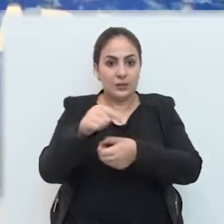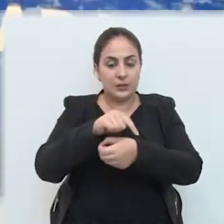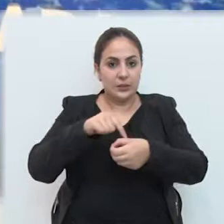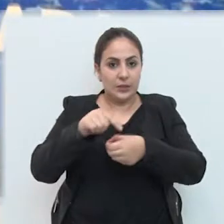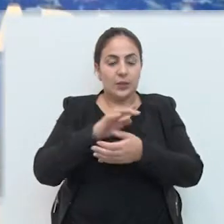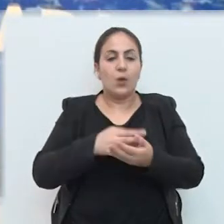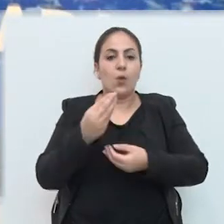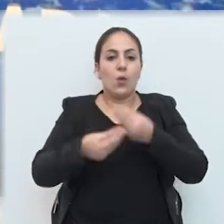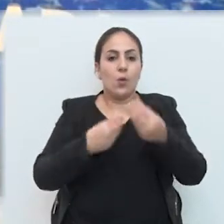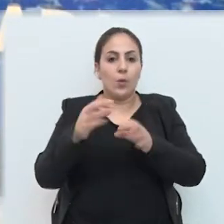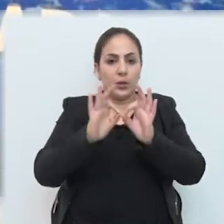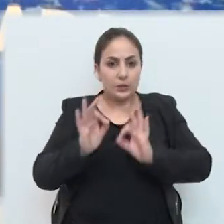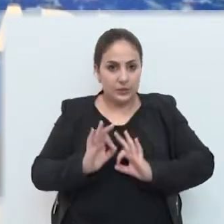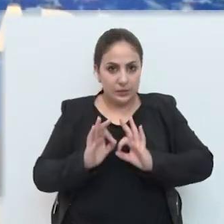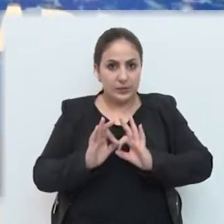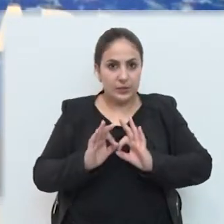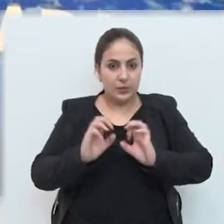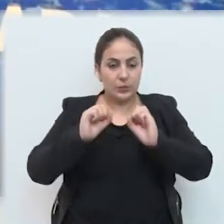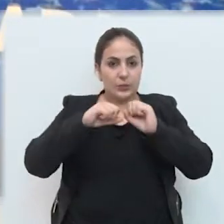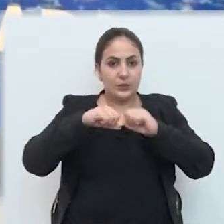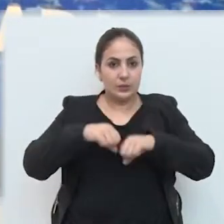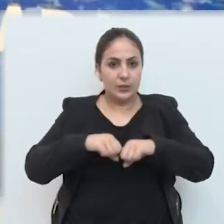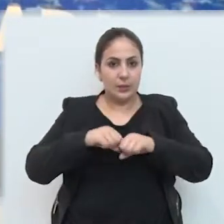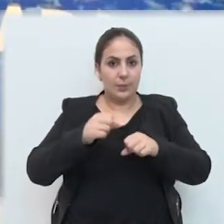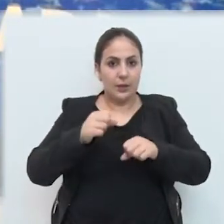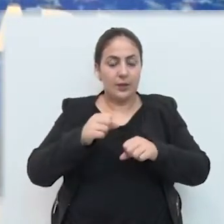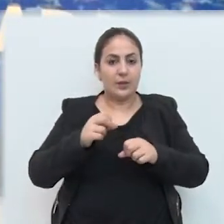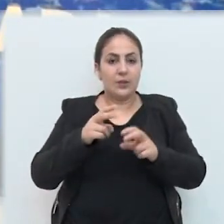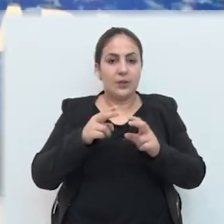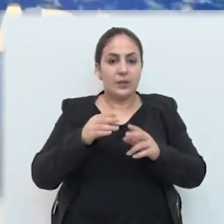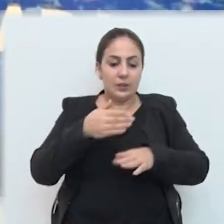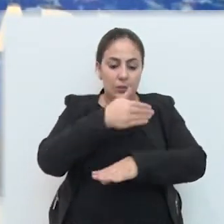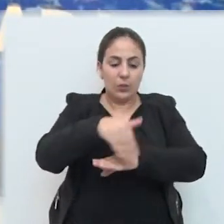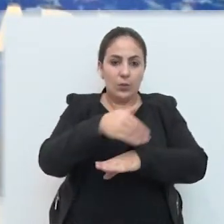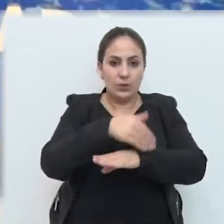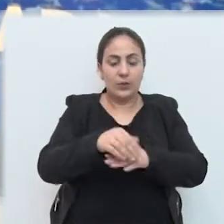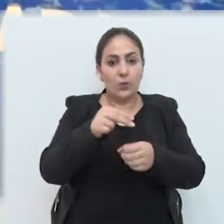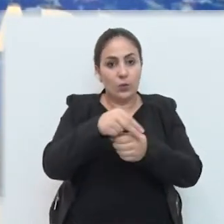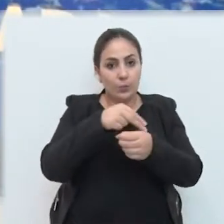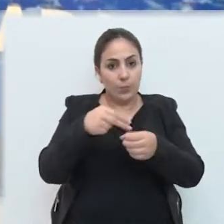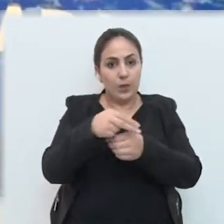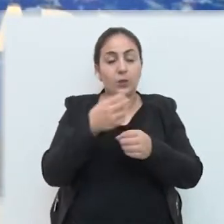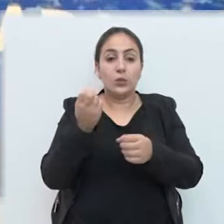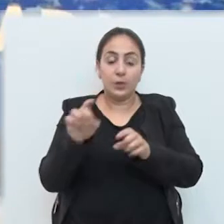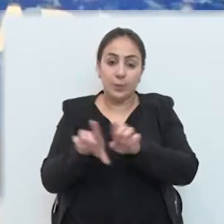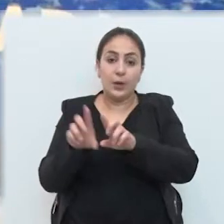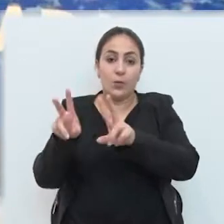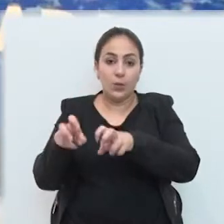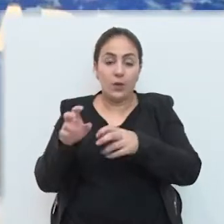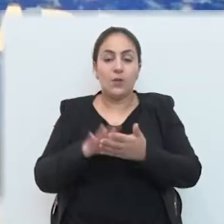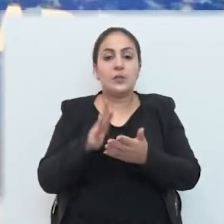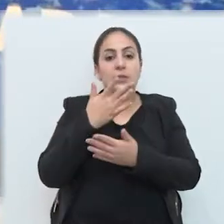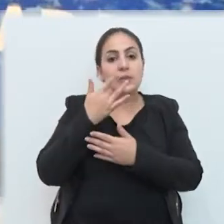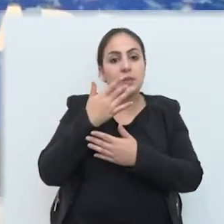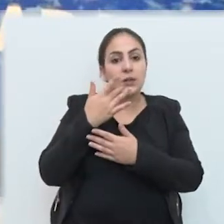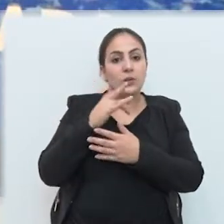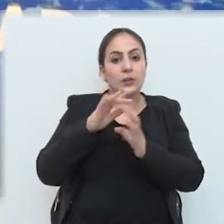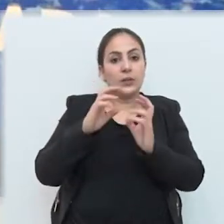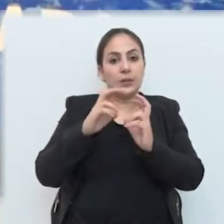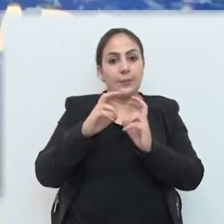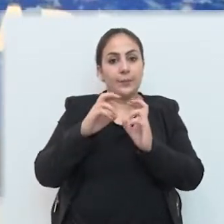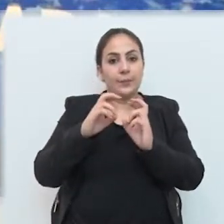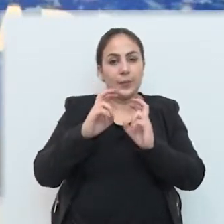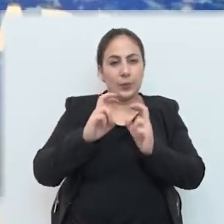a organização do sistema viário urbano e rural, a facilitação à circulação de pessoas e veículos e